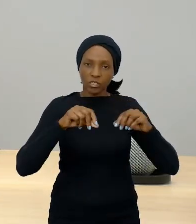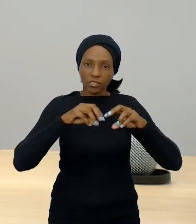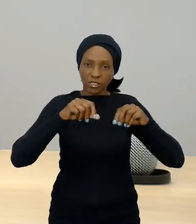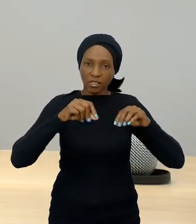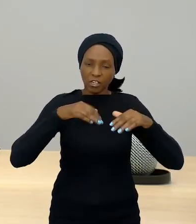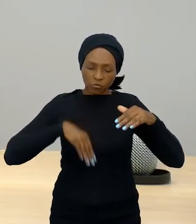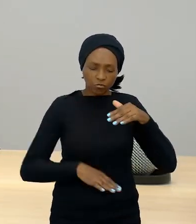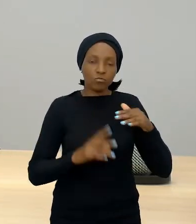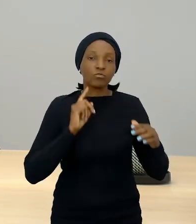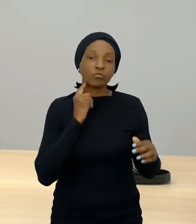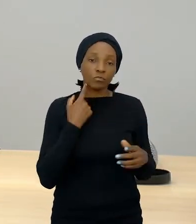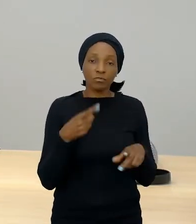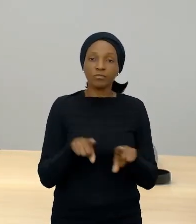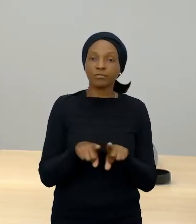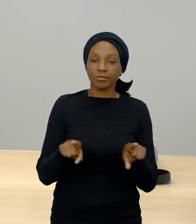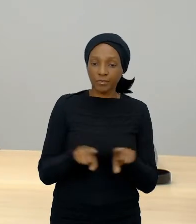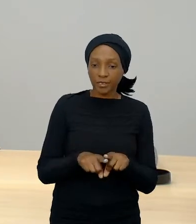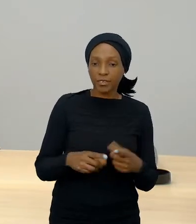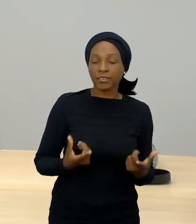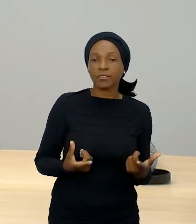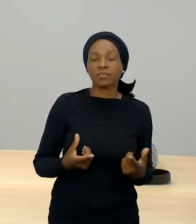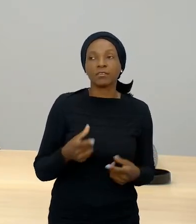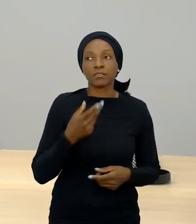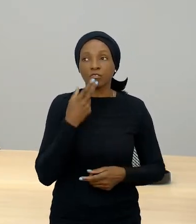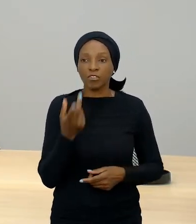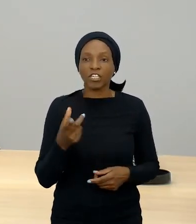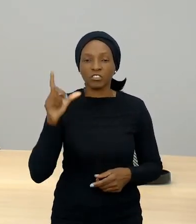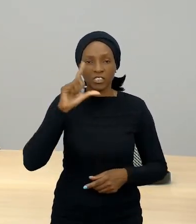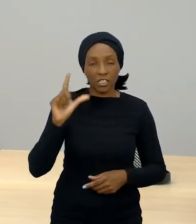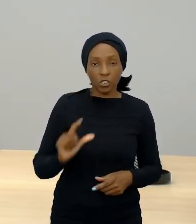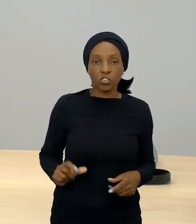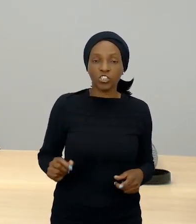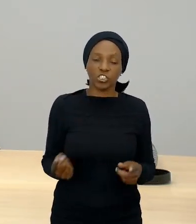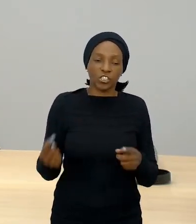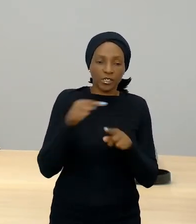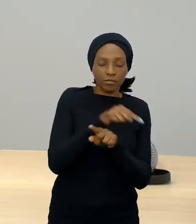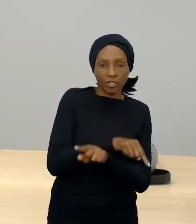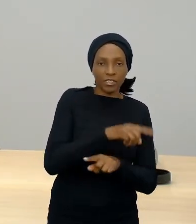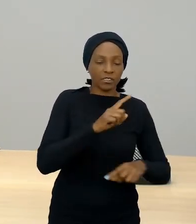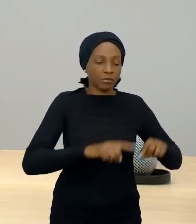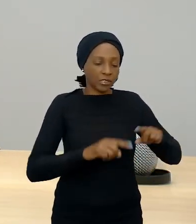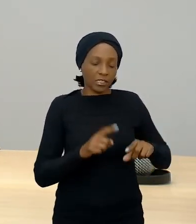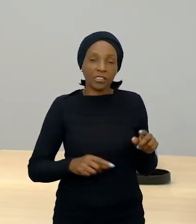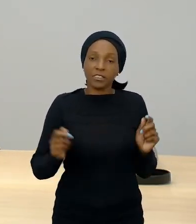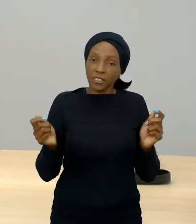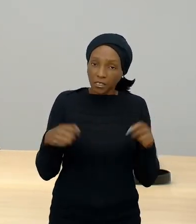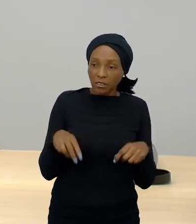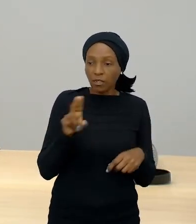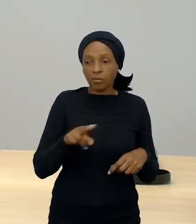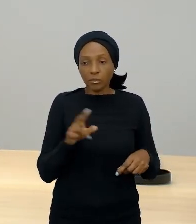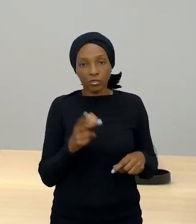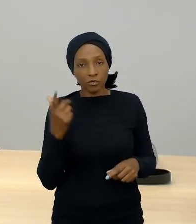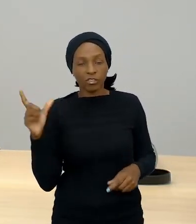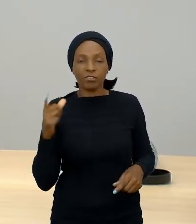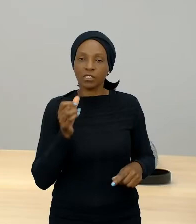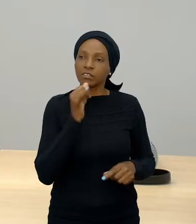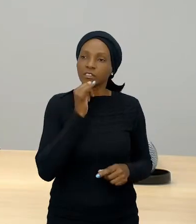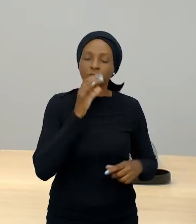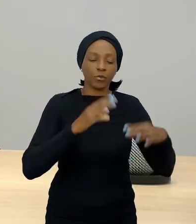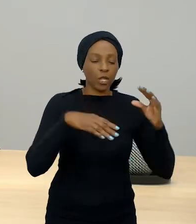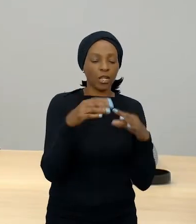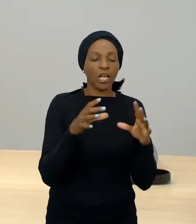ok? Então, nós falamos sobre logística reversa aí de materiais que podem ser reaproveitados, né? No caso, plástico,